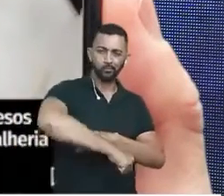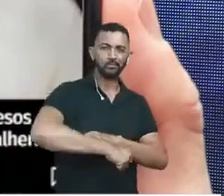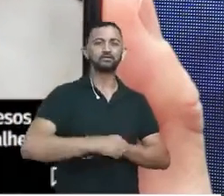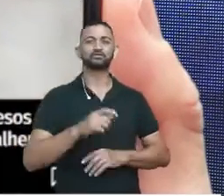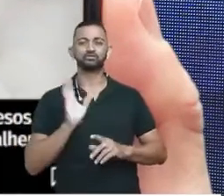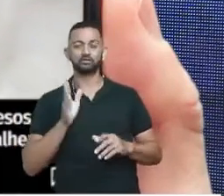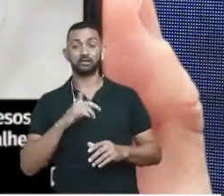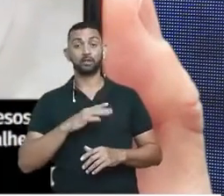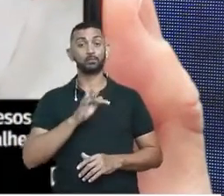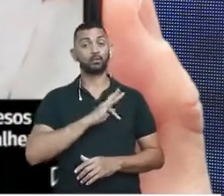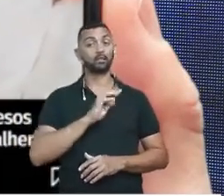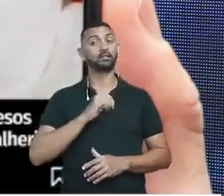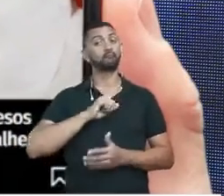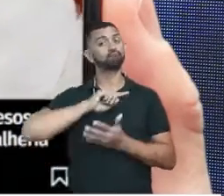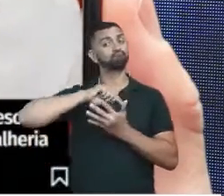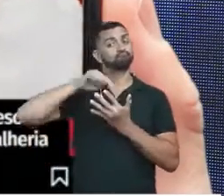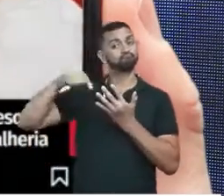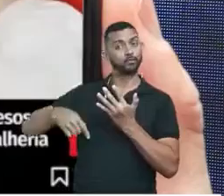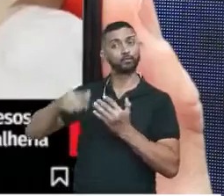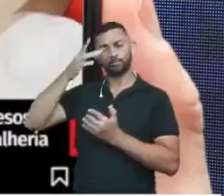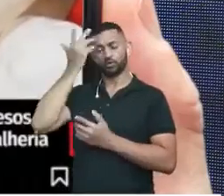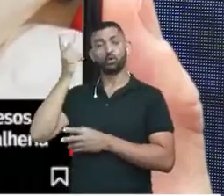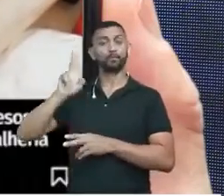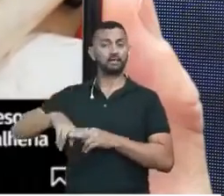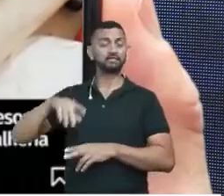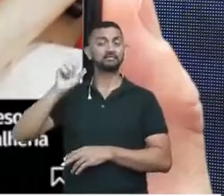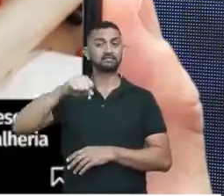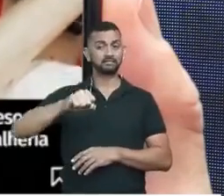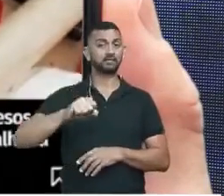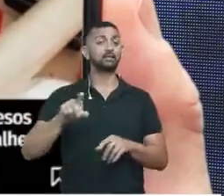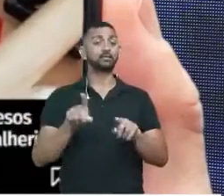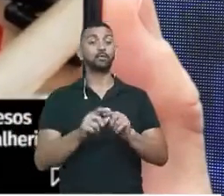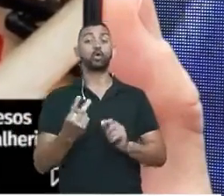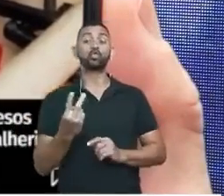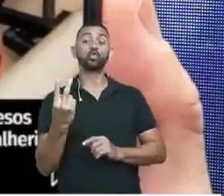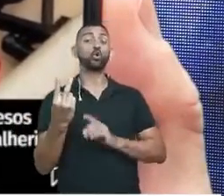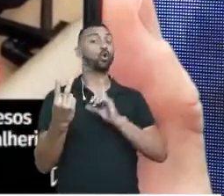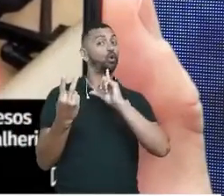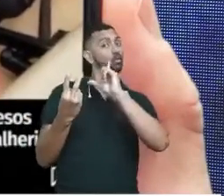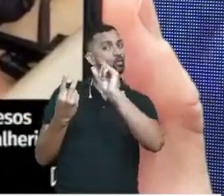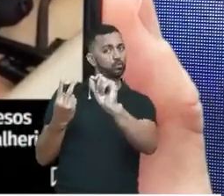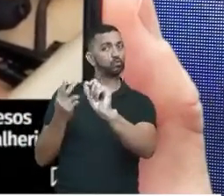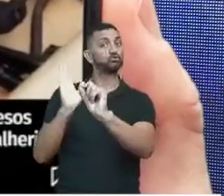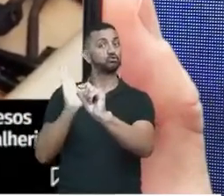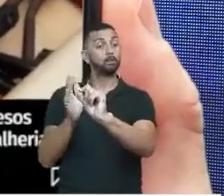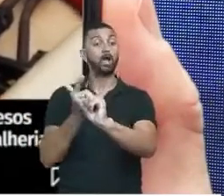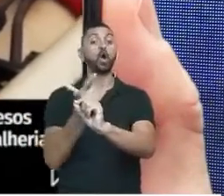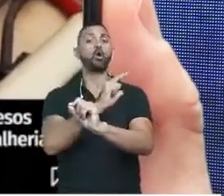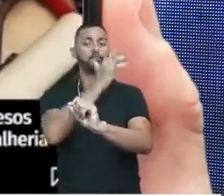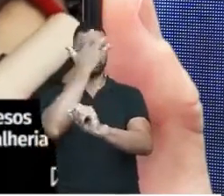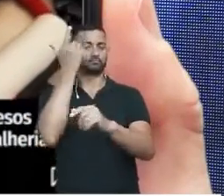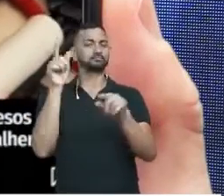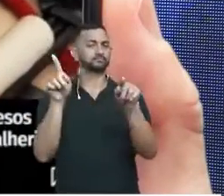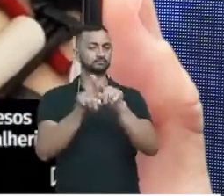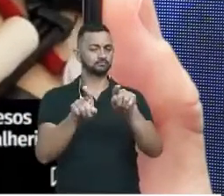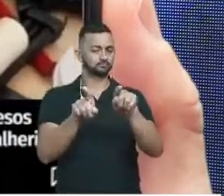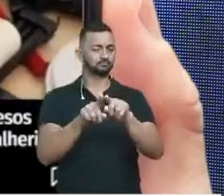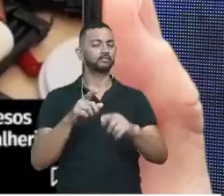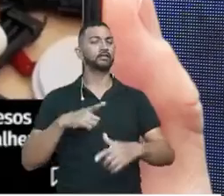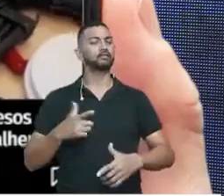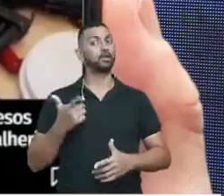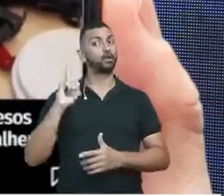operação da polícia EA polícia disse que tem mais gente para ser presa ainda além dos outros dois não é que fizeram assalto